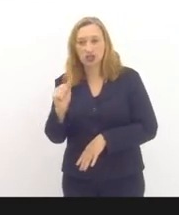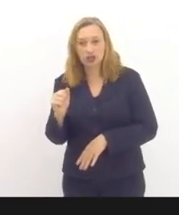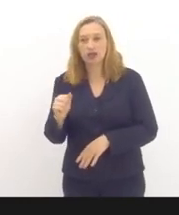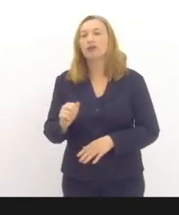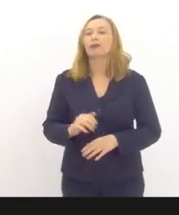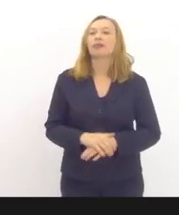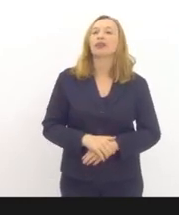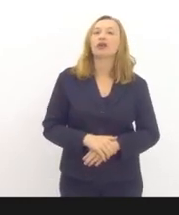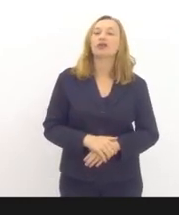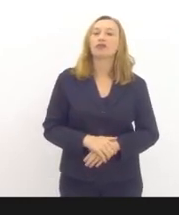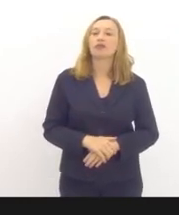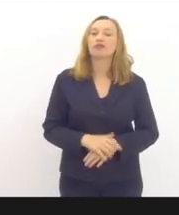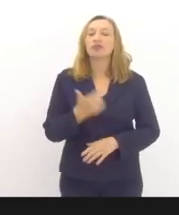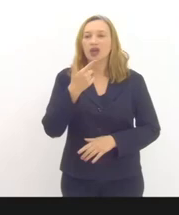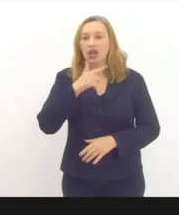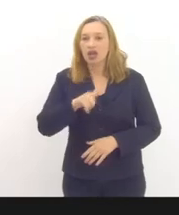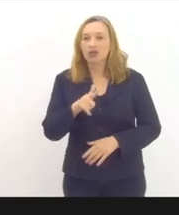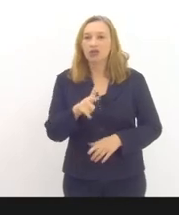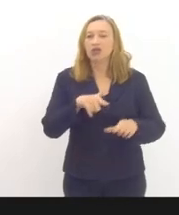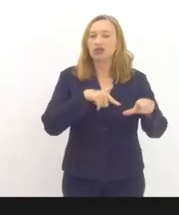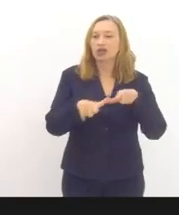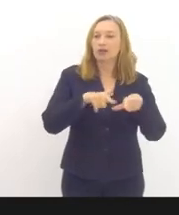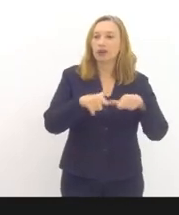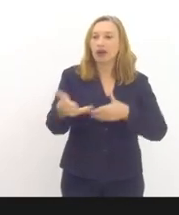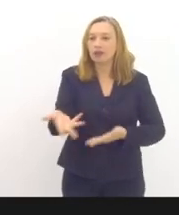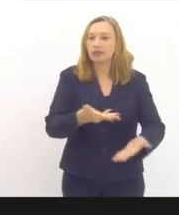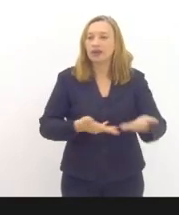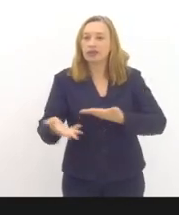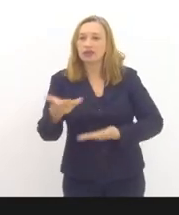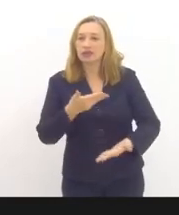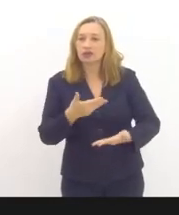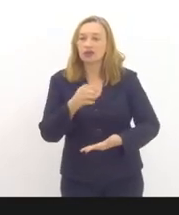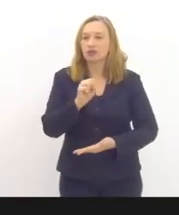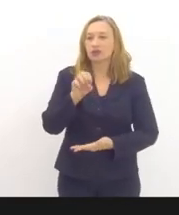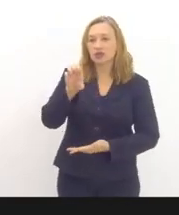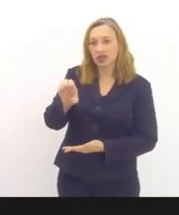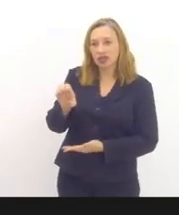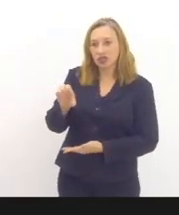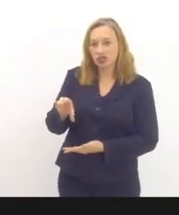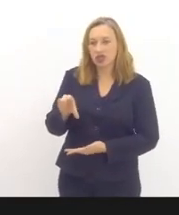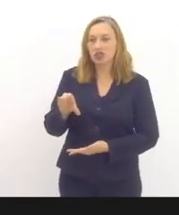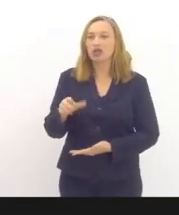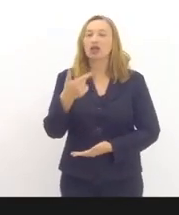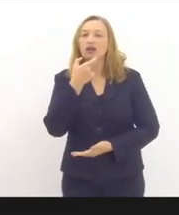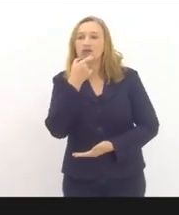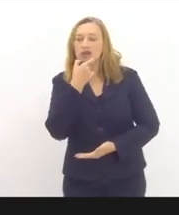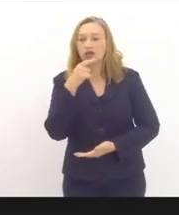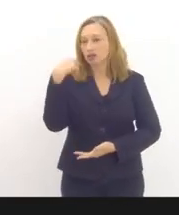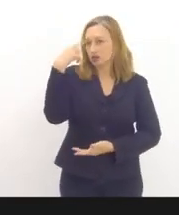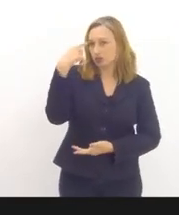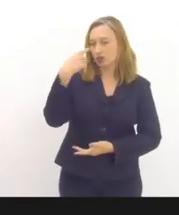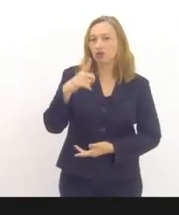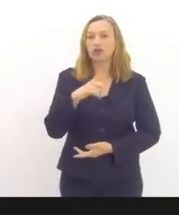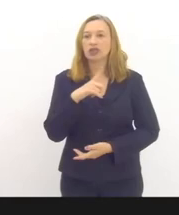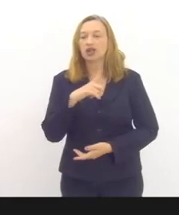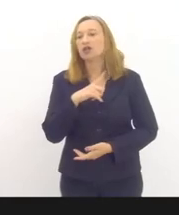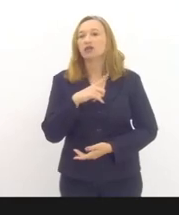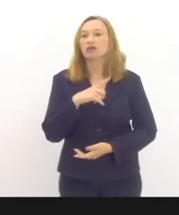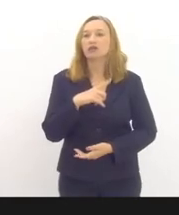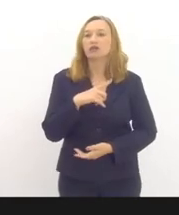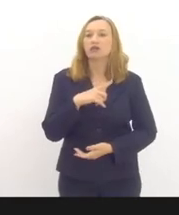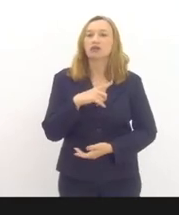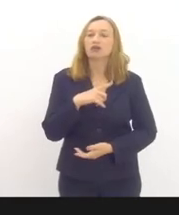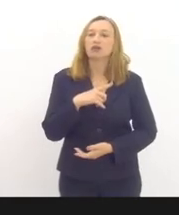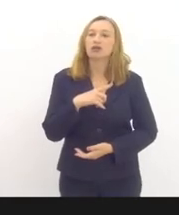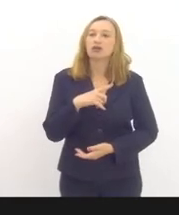além daquelas ênfases em línguas que trabalham em parceria com o SESC, fomentando o inglês e o espanhol, nós temos o Romualdo